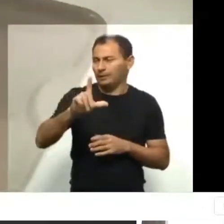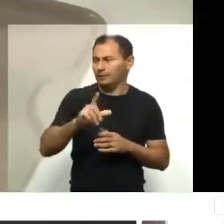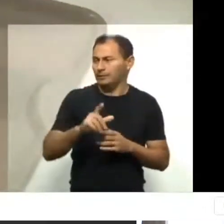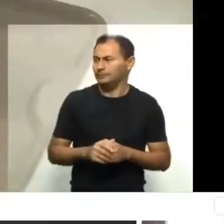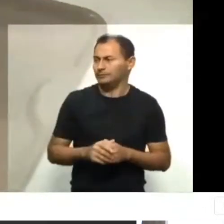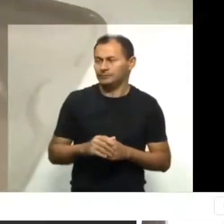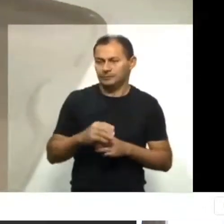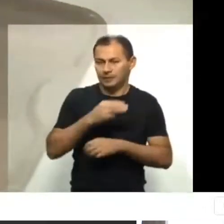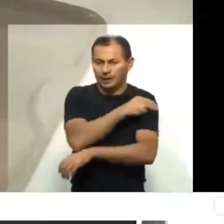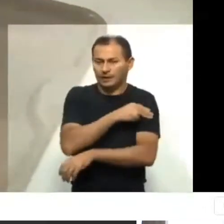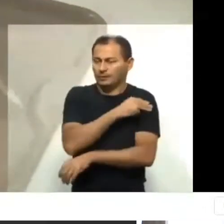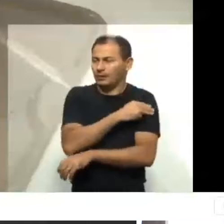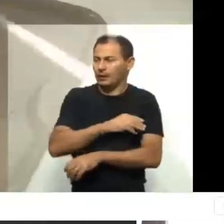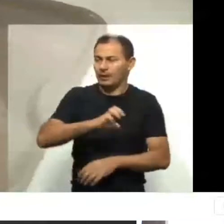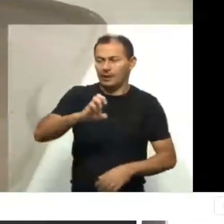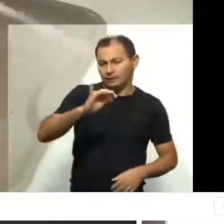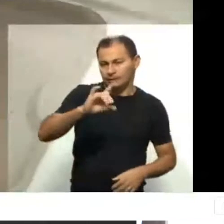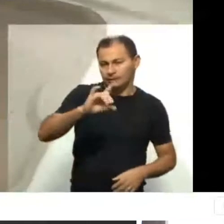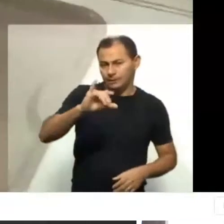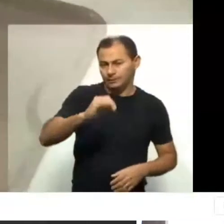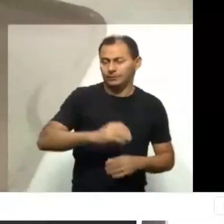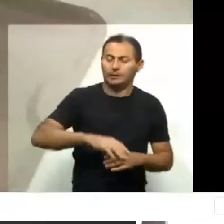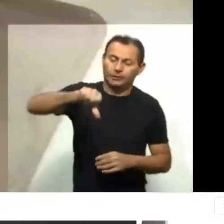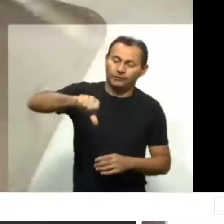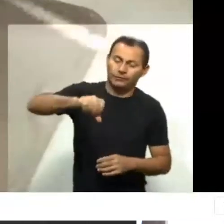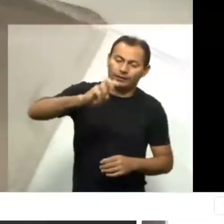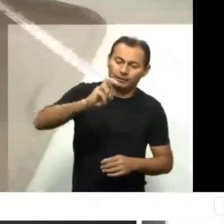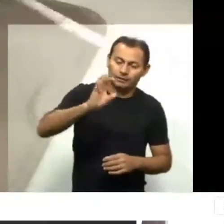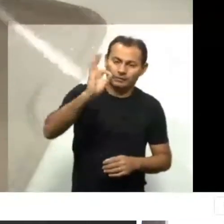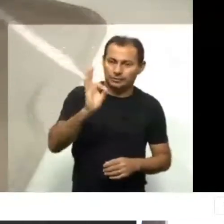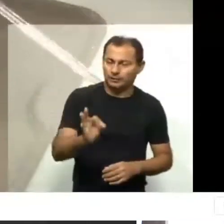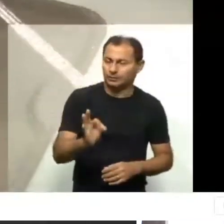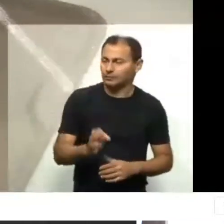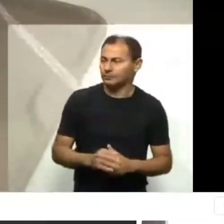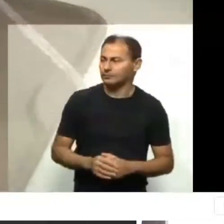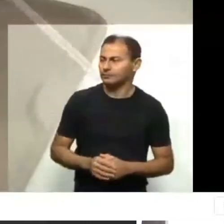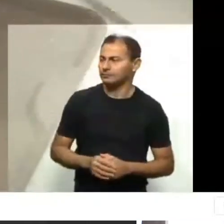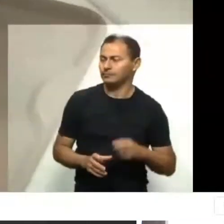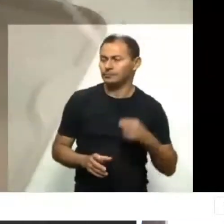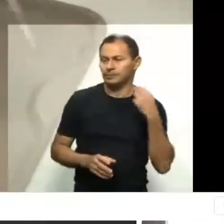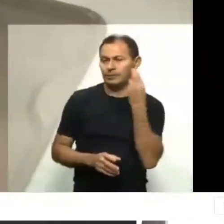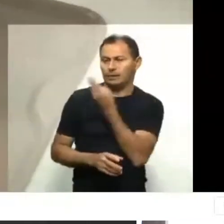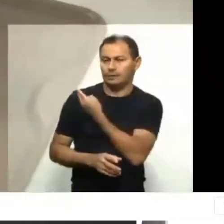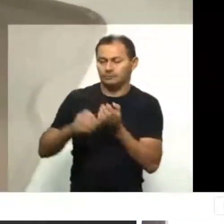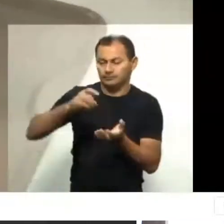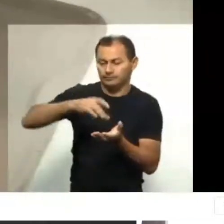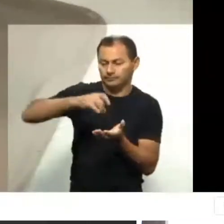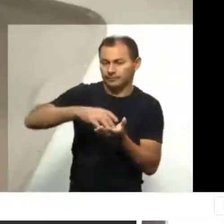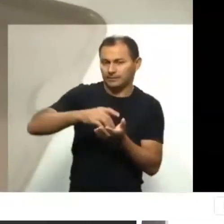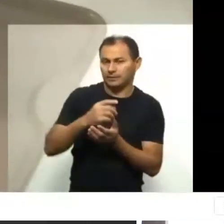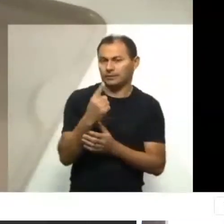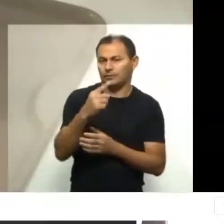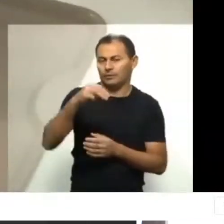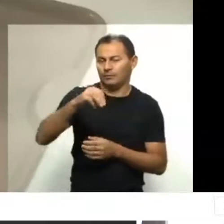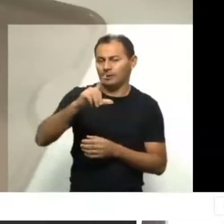Coloquei minha pipeta direitinho, com cuidado. Peguei agora 1 ml do álcool.